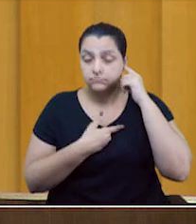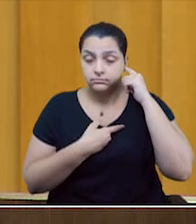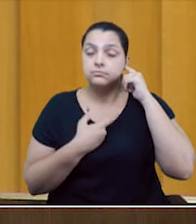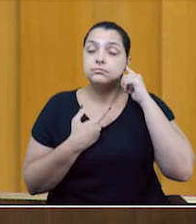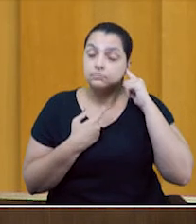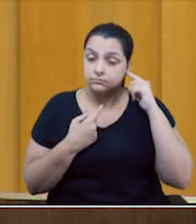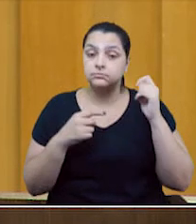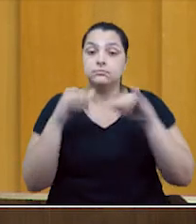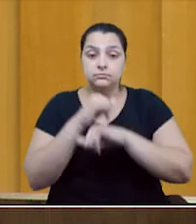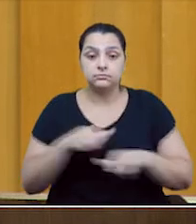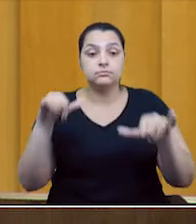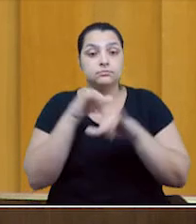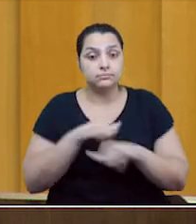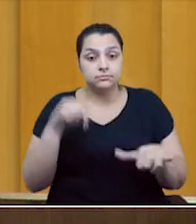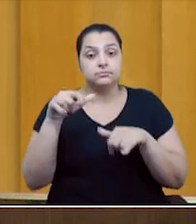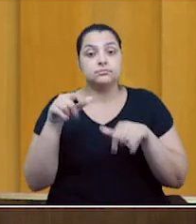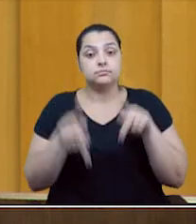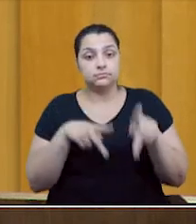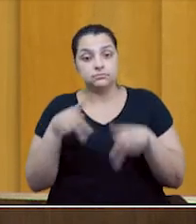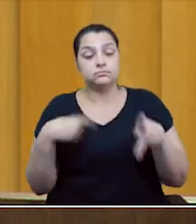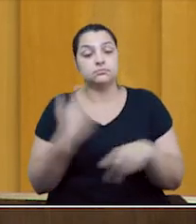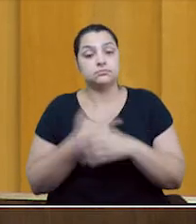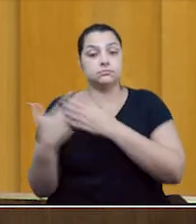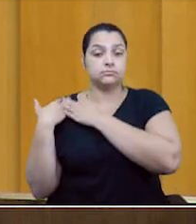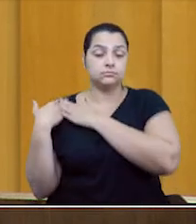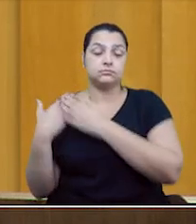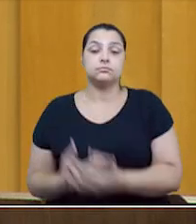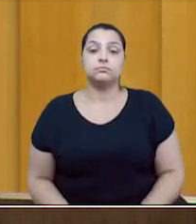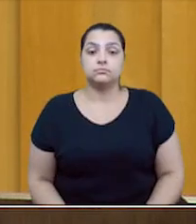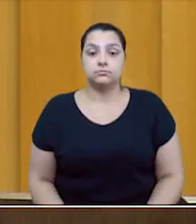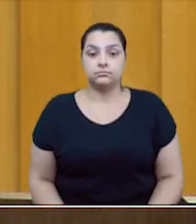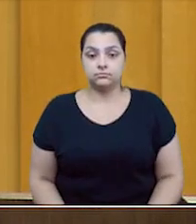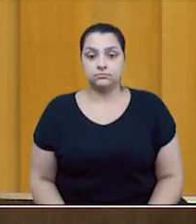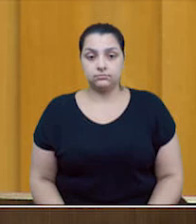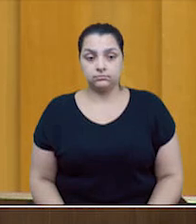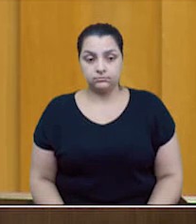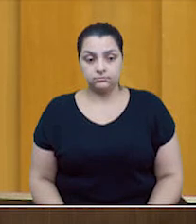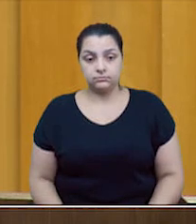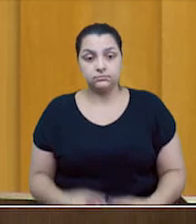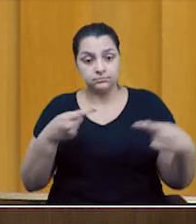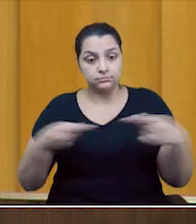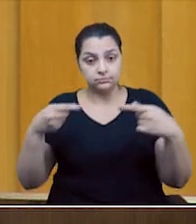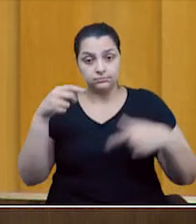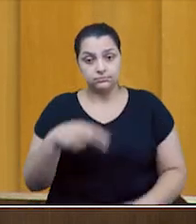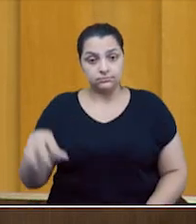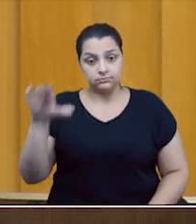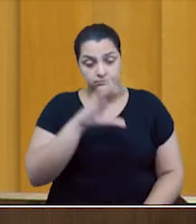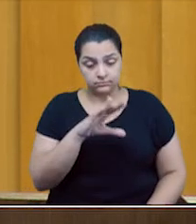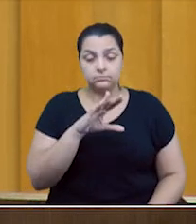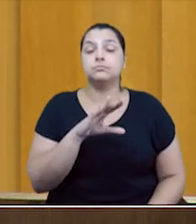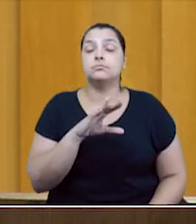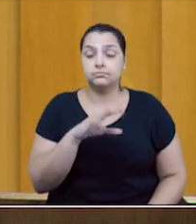informando a população do nosso papel. E, para concretizar essa política nacional do Poder Judiciário, as ações